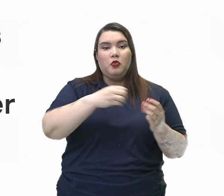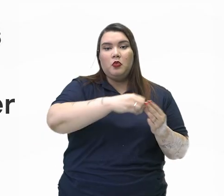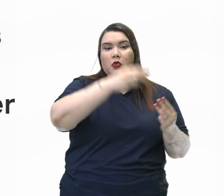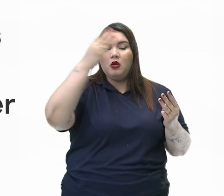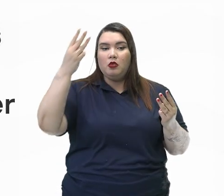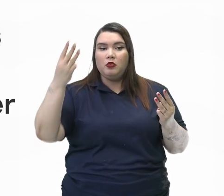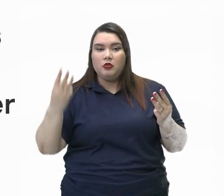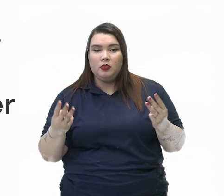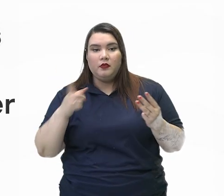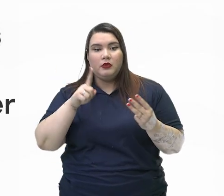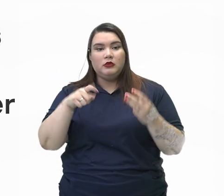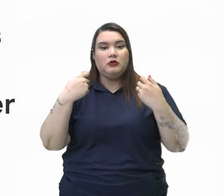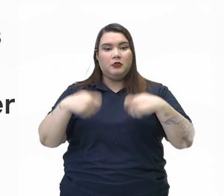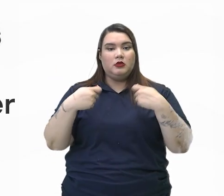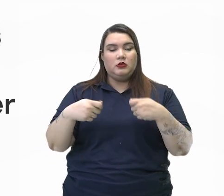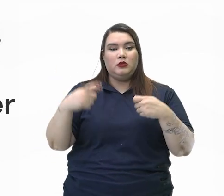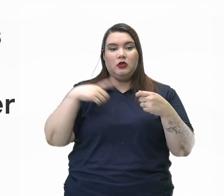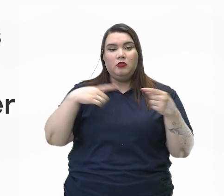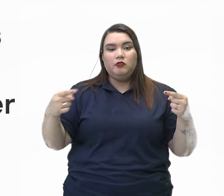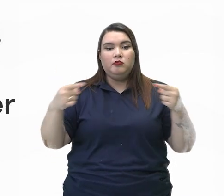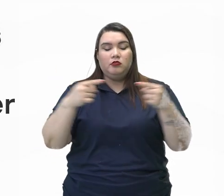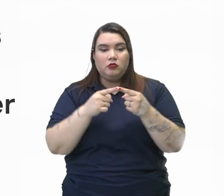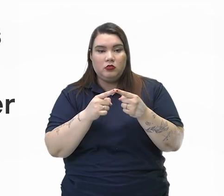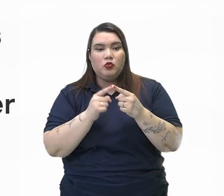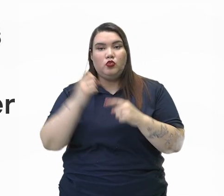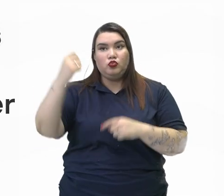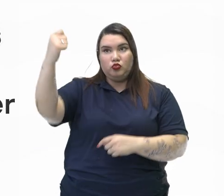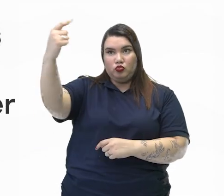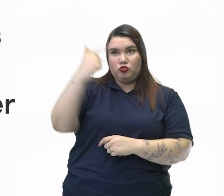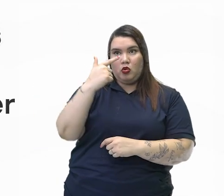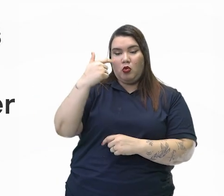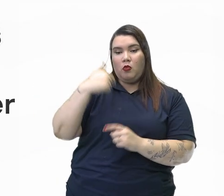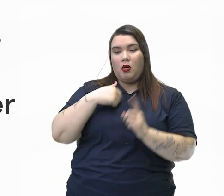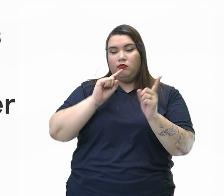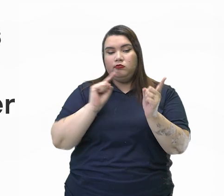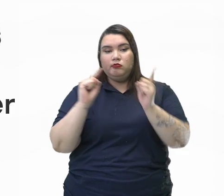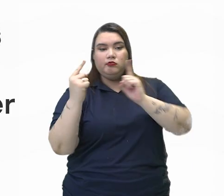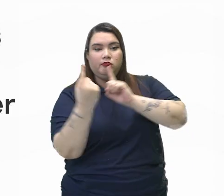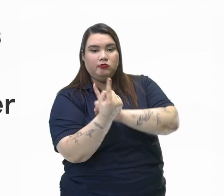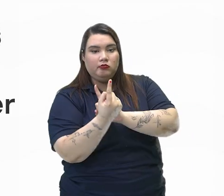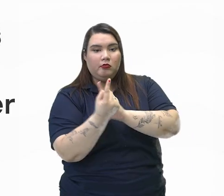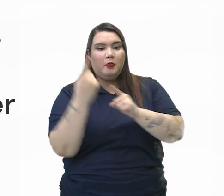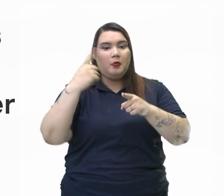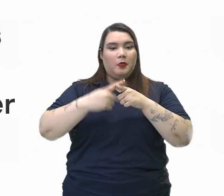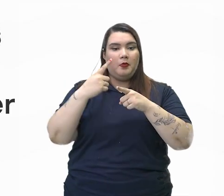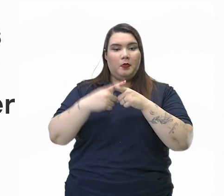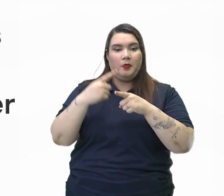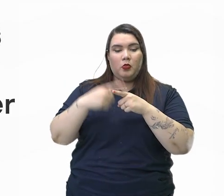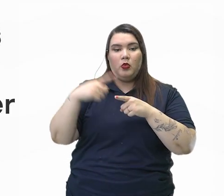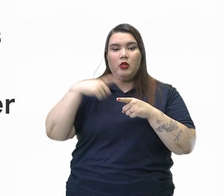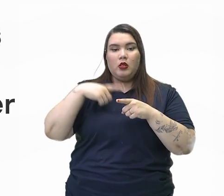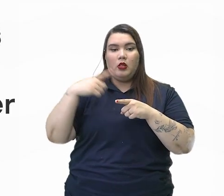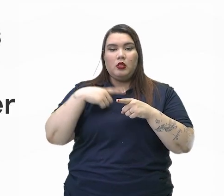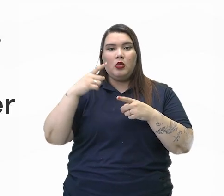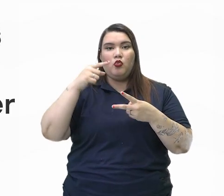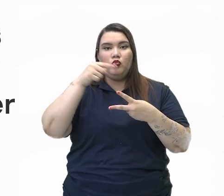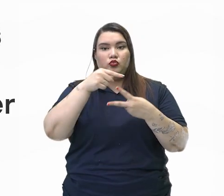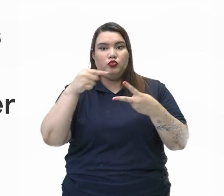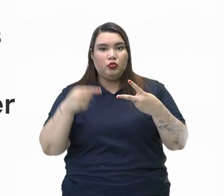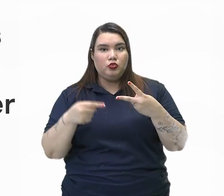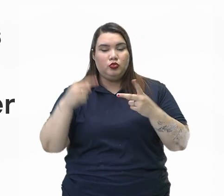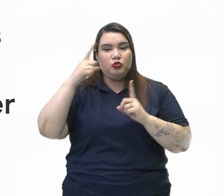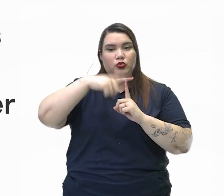ó, um arco-íris, você deve estar na direção oposta do Sol, devido à